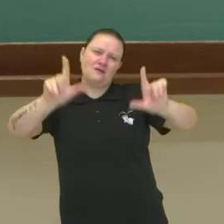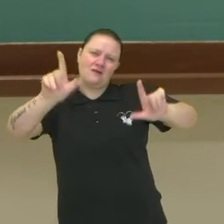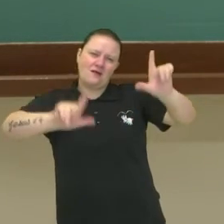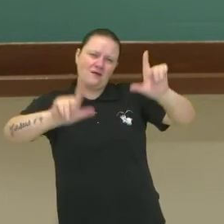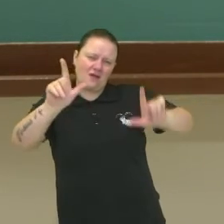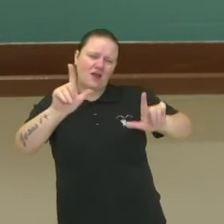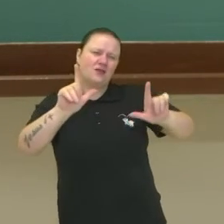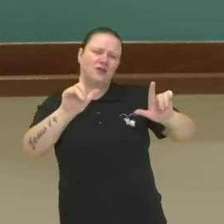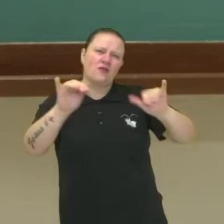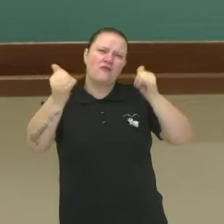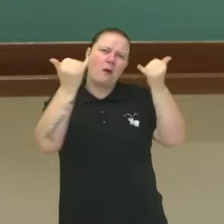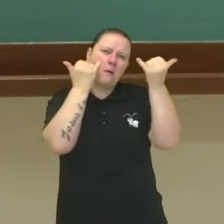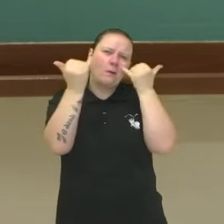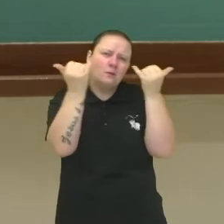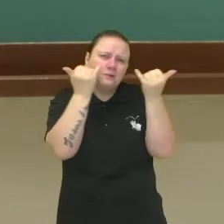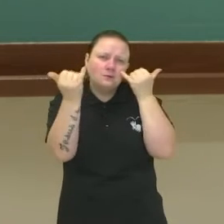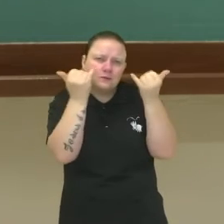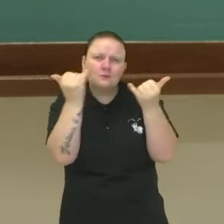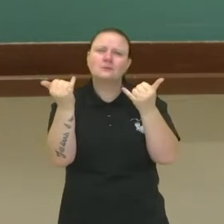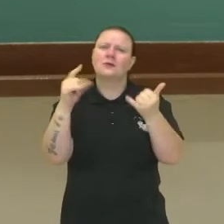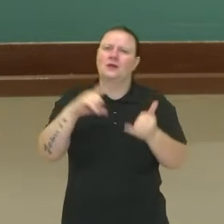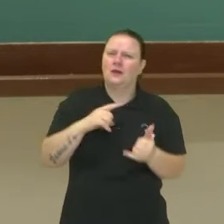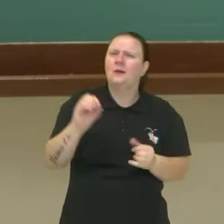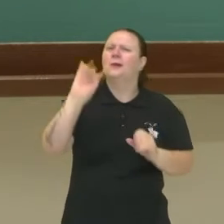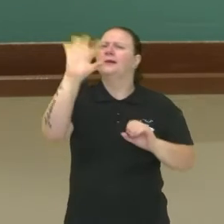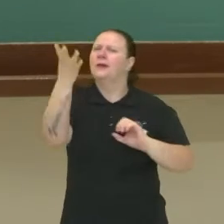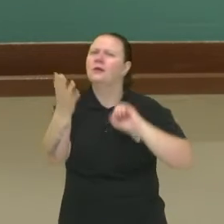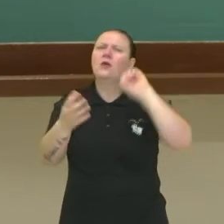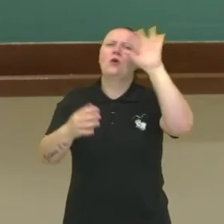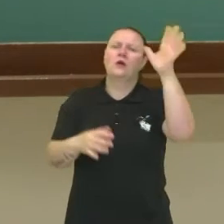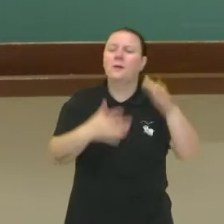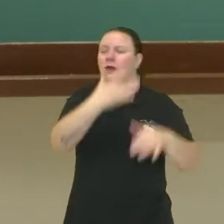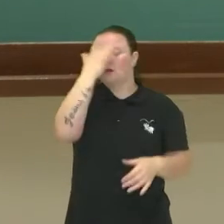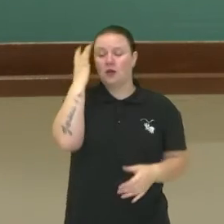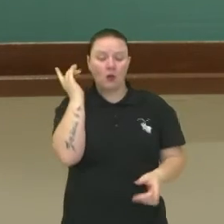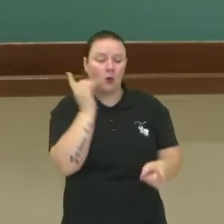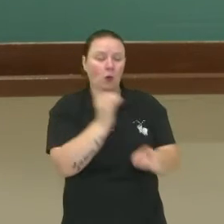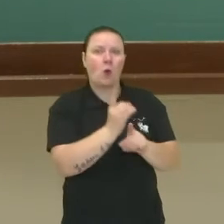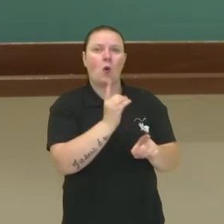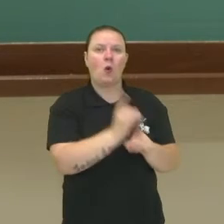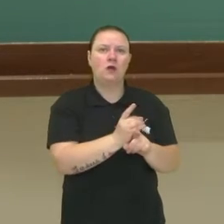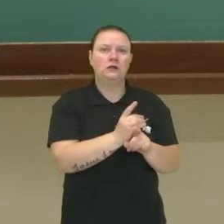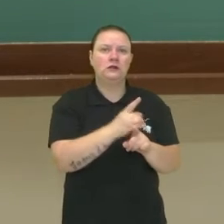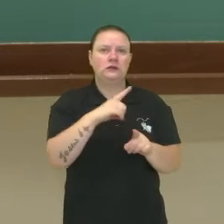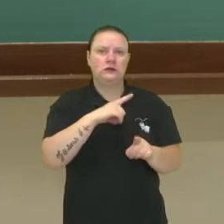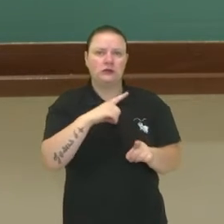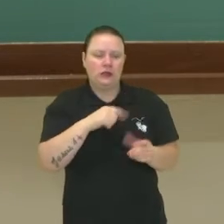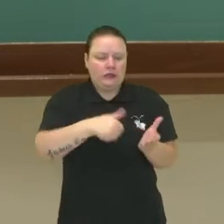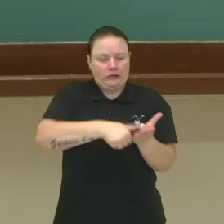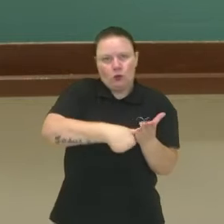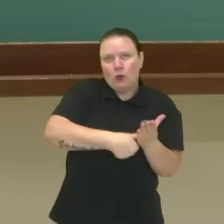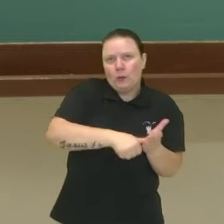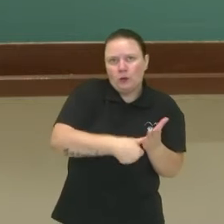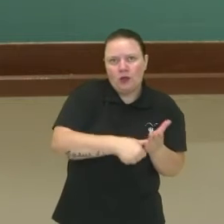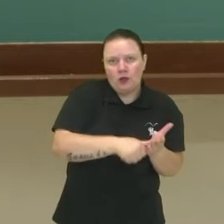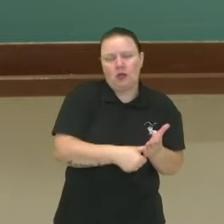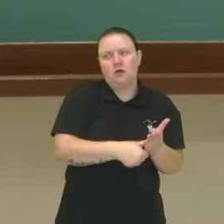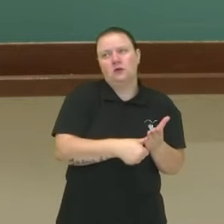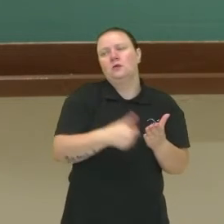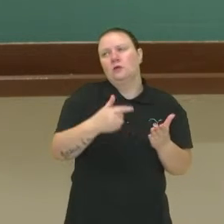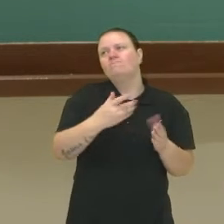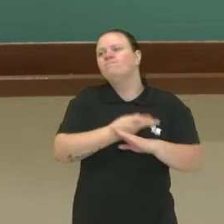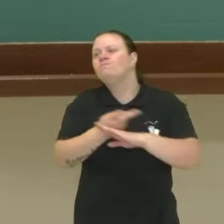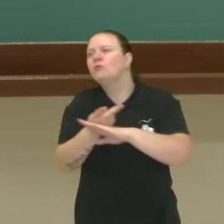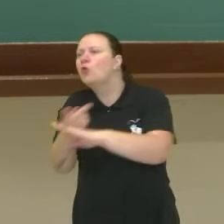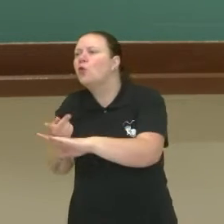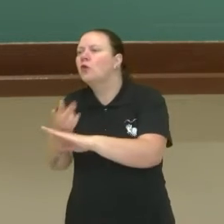outros locais, muitos casos assim, de pessoas que acham carteiras, documentos, malas até de dinheiro e devolvem. Então